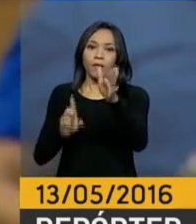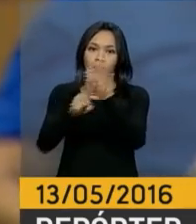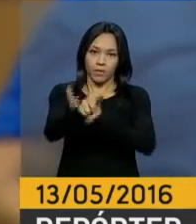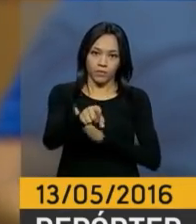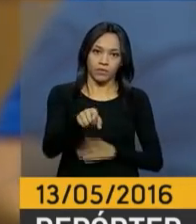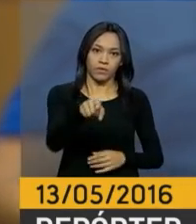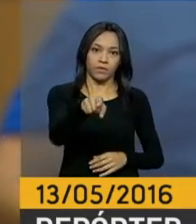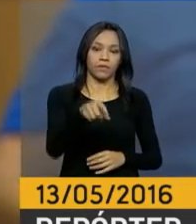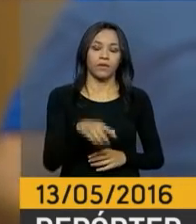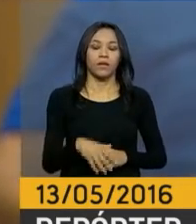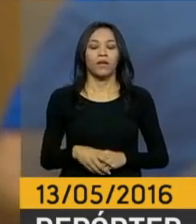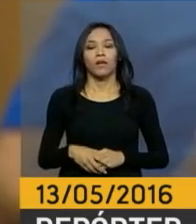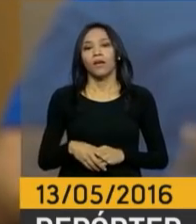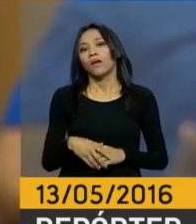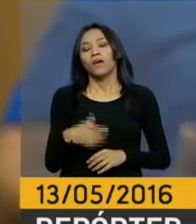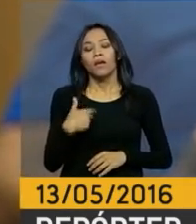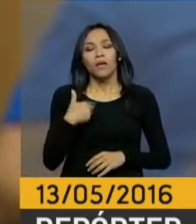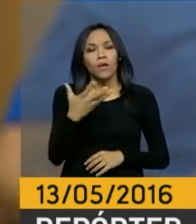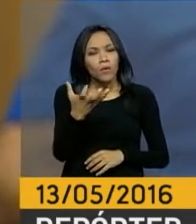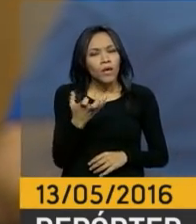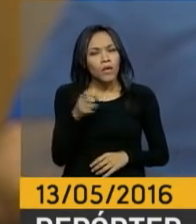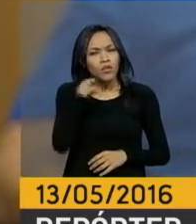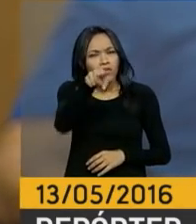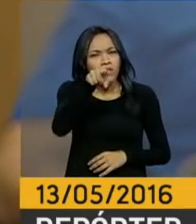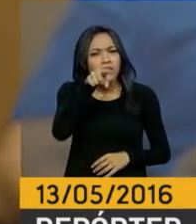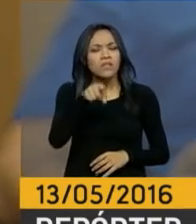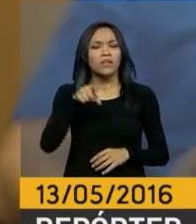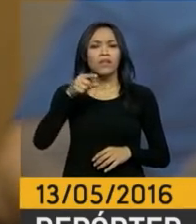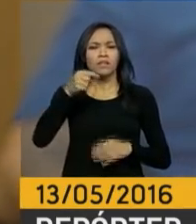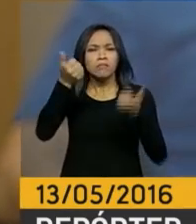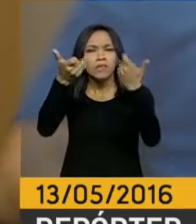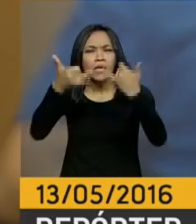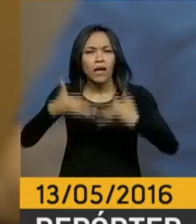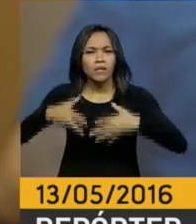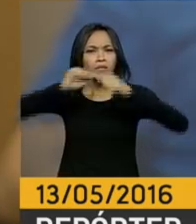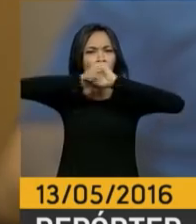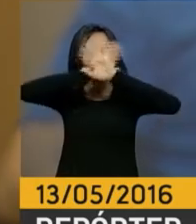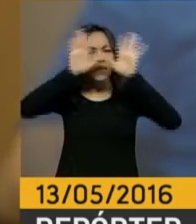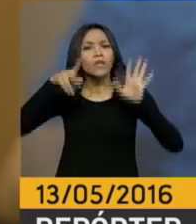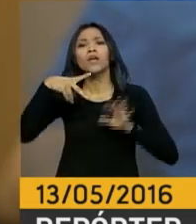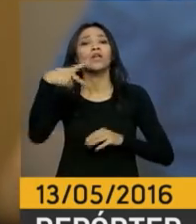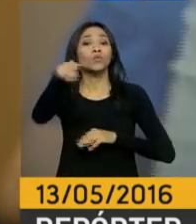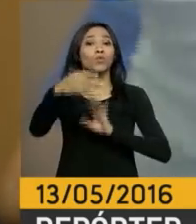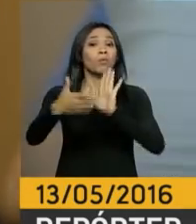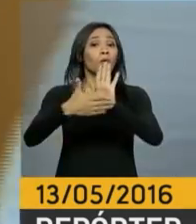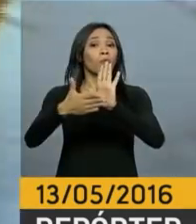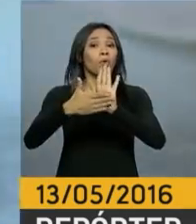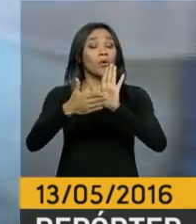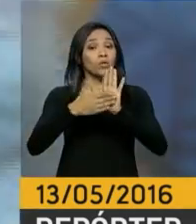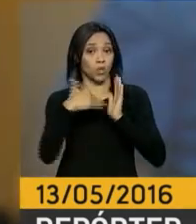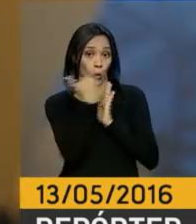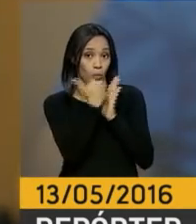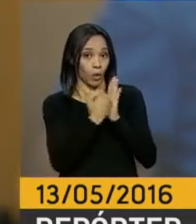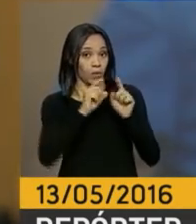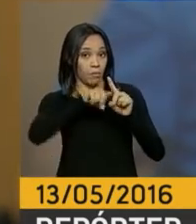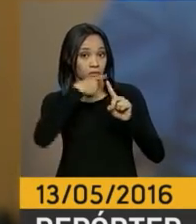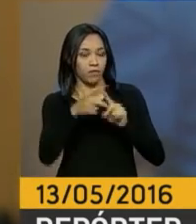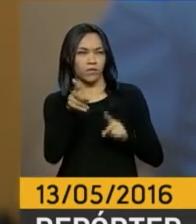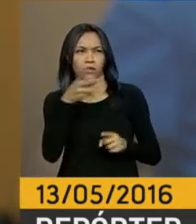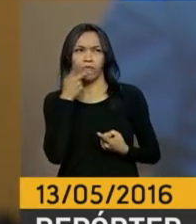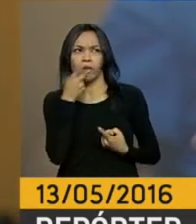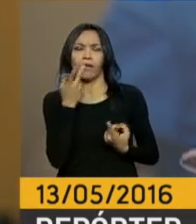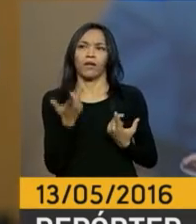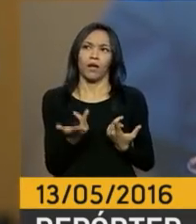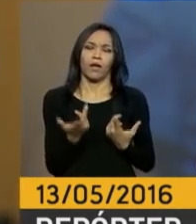Paulo eu queria que de o senhor deixasse mais claro eh qual que é a sua proposta em relação a mais médicos porque o senhor fala em aumentar